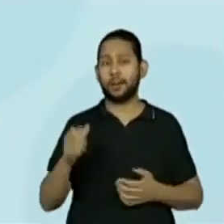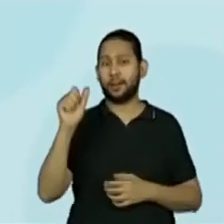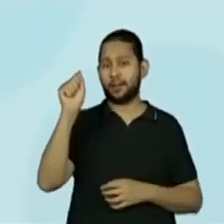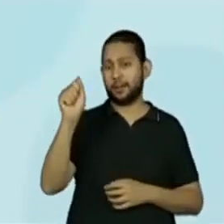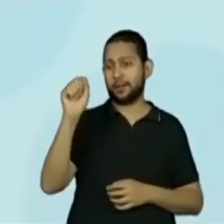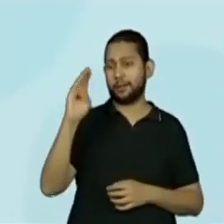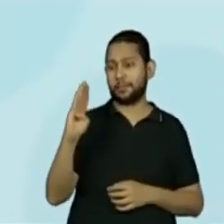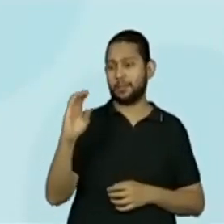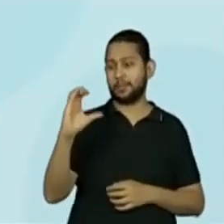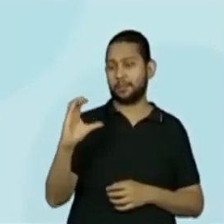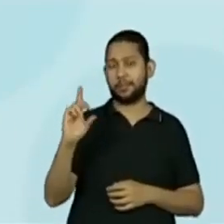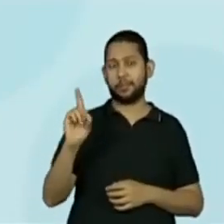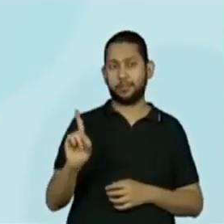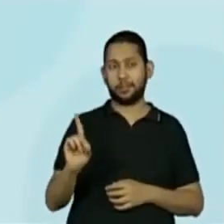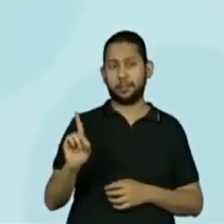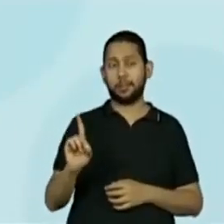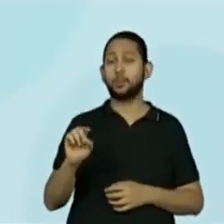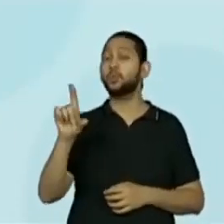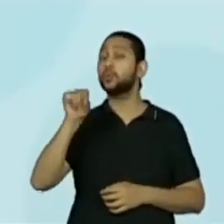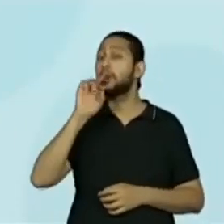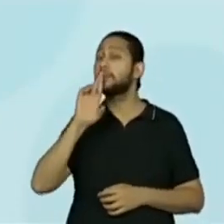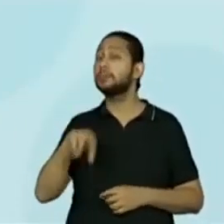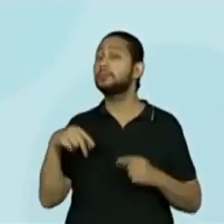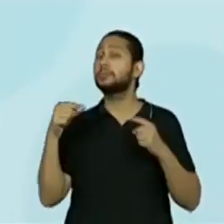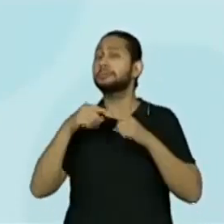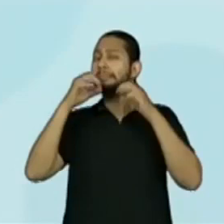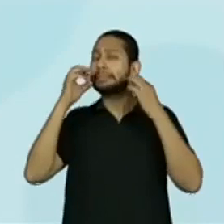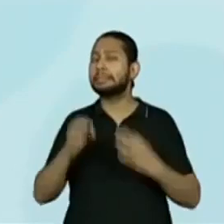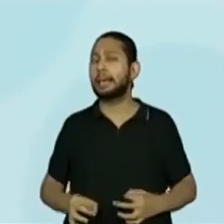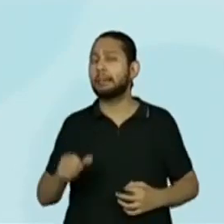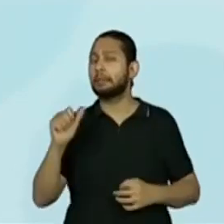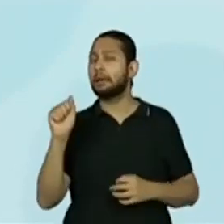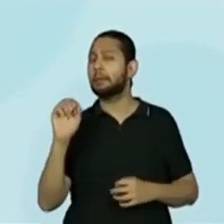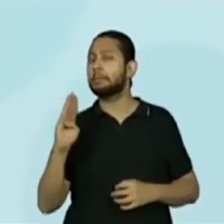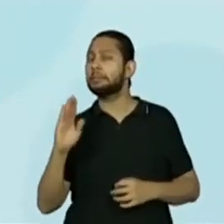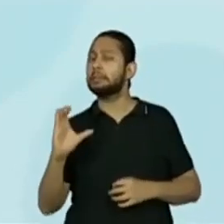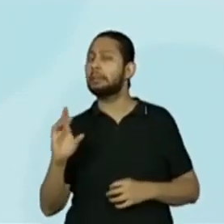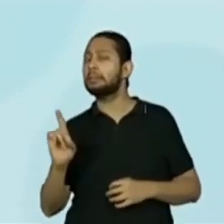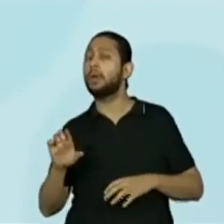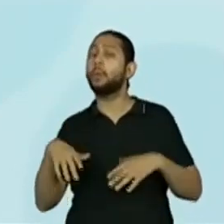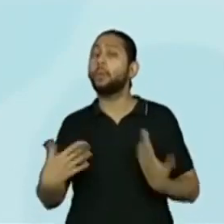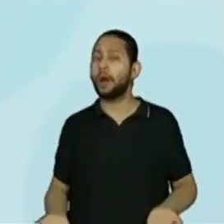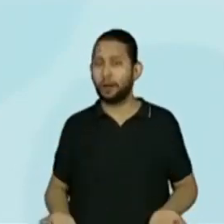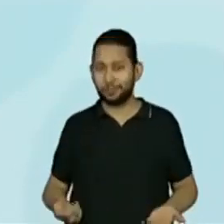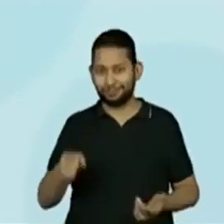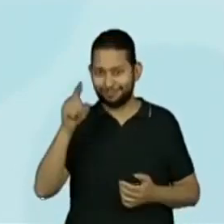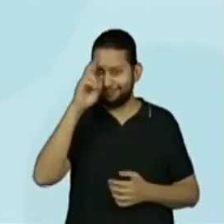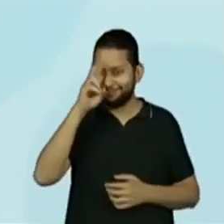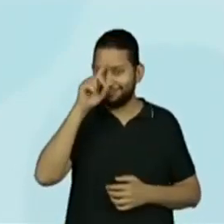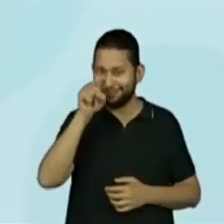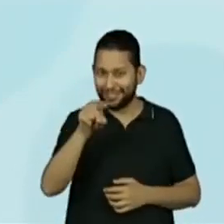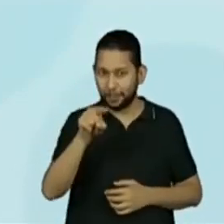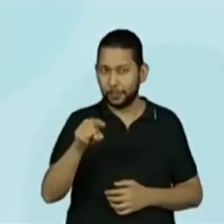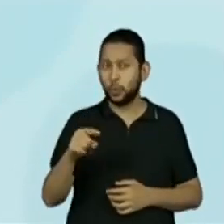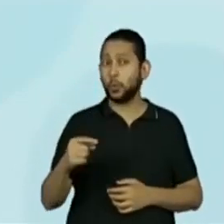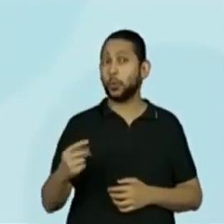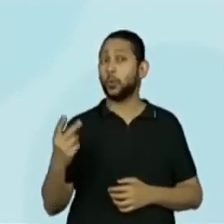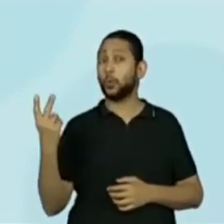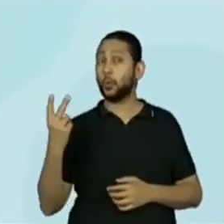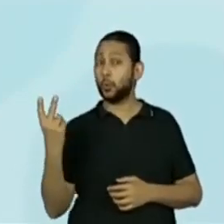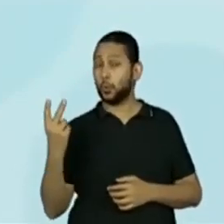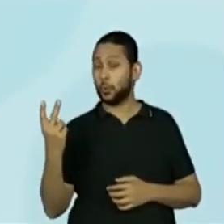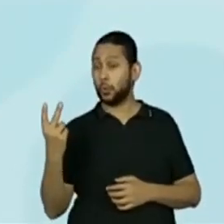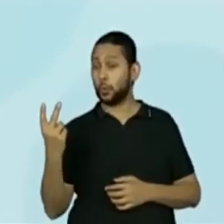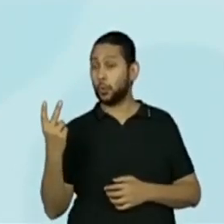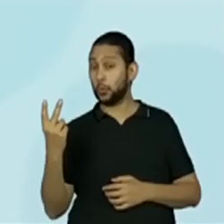seria a correta. A, B, C ou D? Lembrem-se, se é o 2, ele